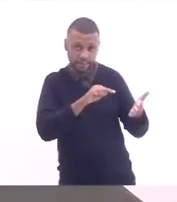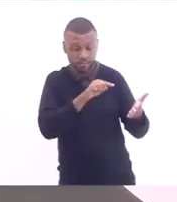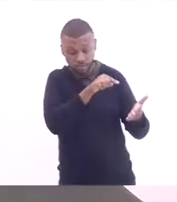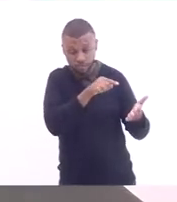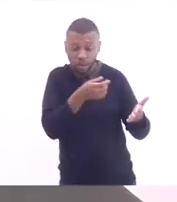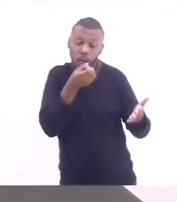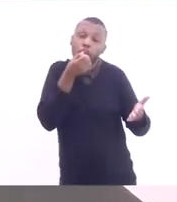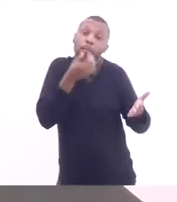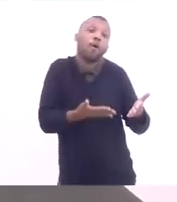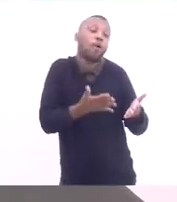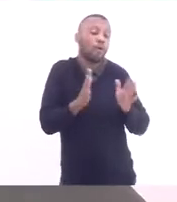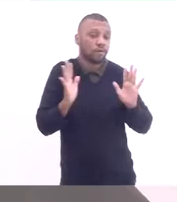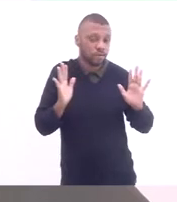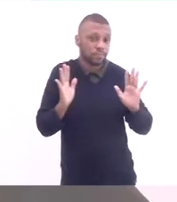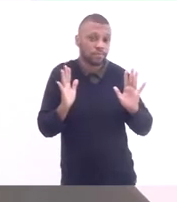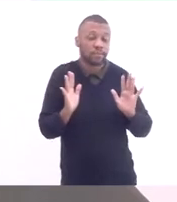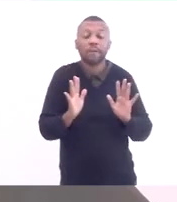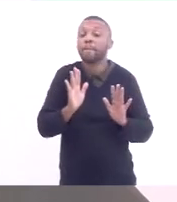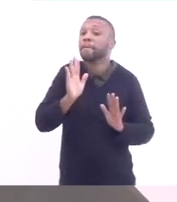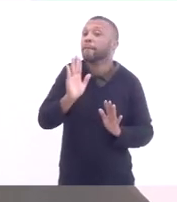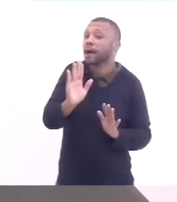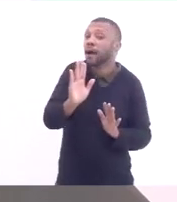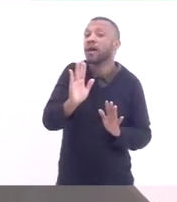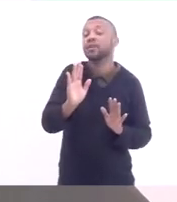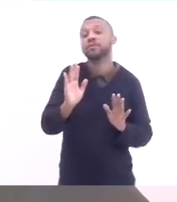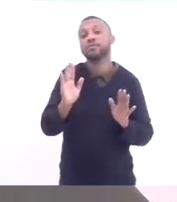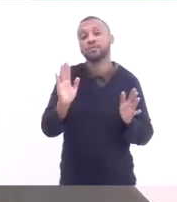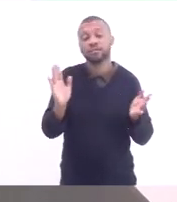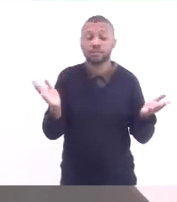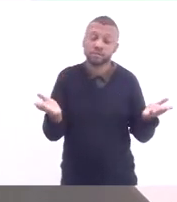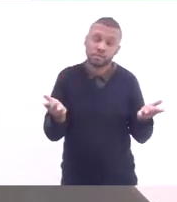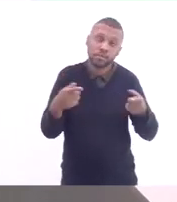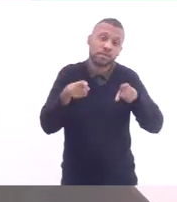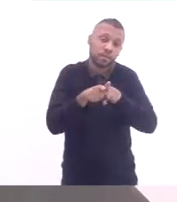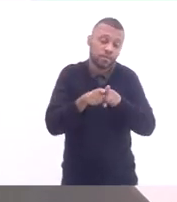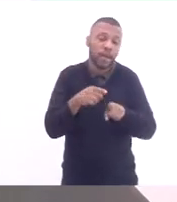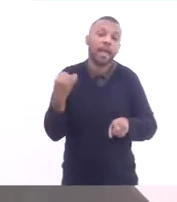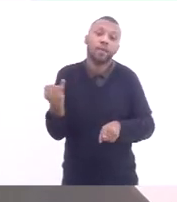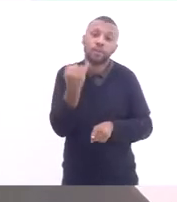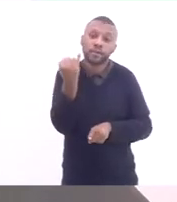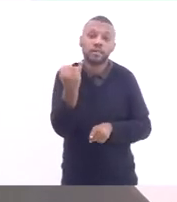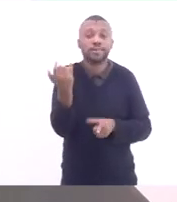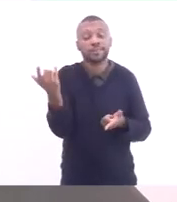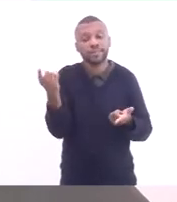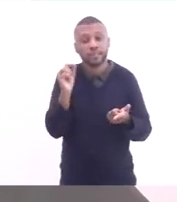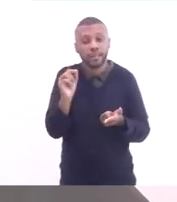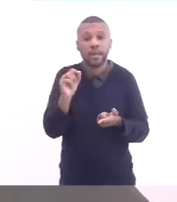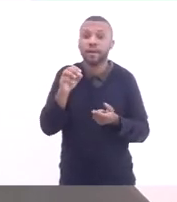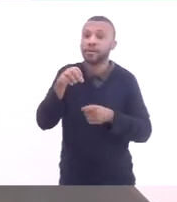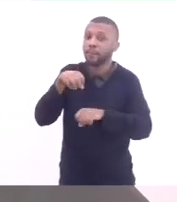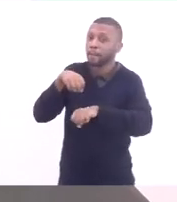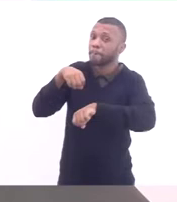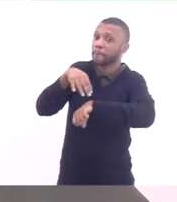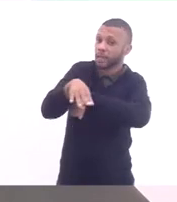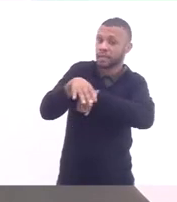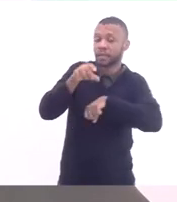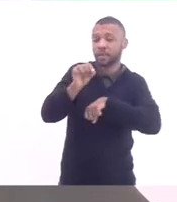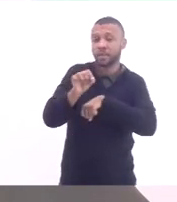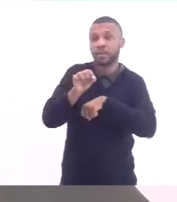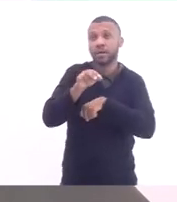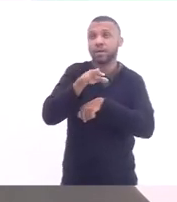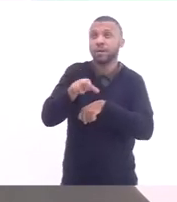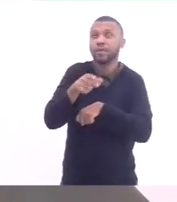positivo, ao mesmo tempo digno de registro também negativo,